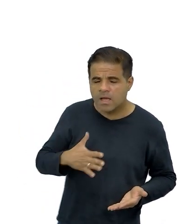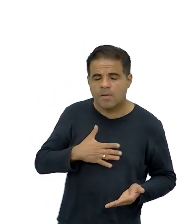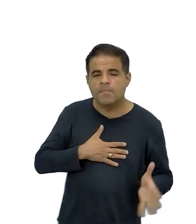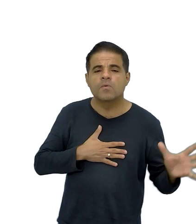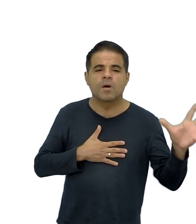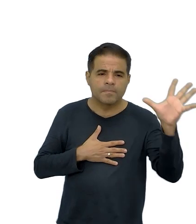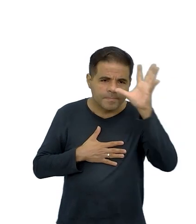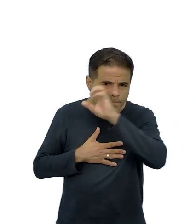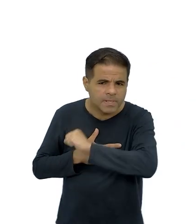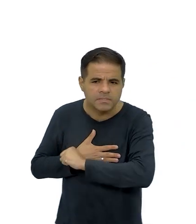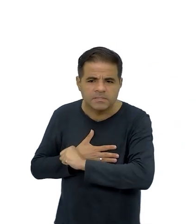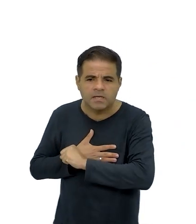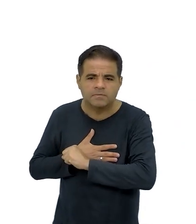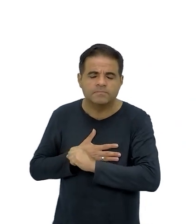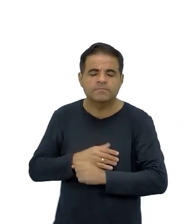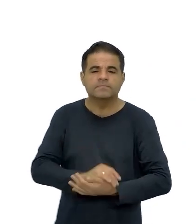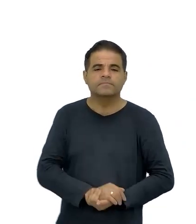aprendizado.